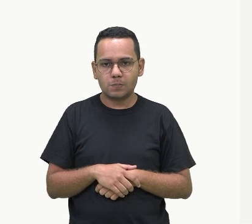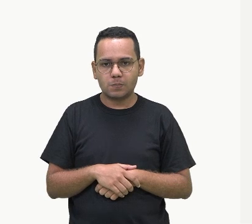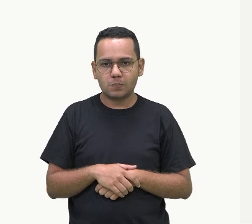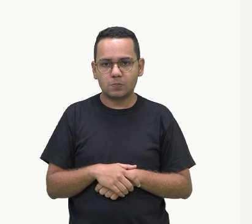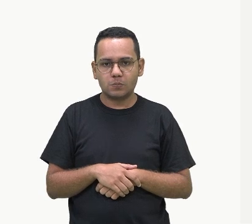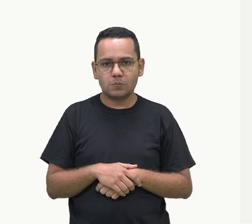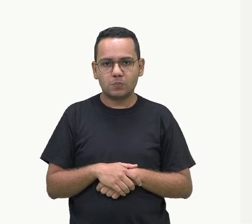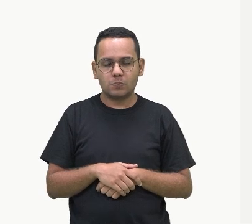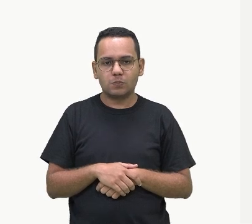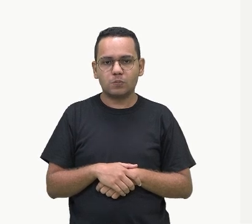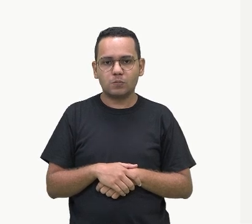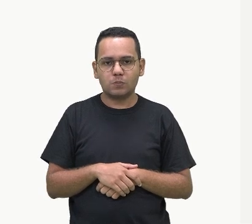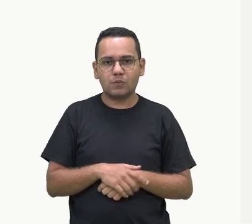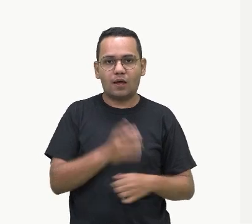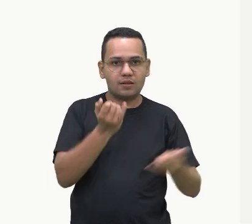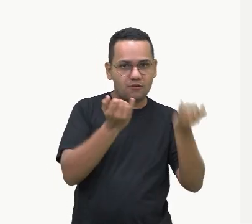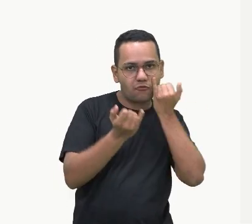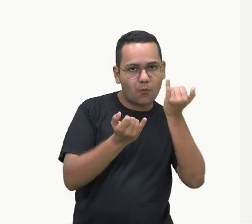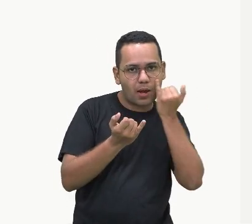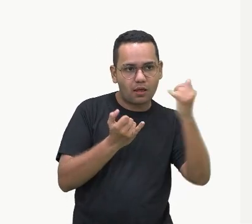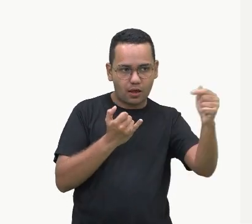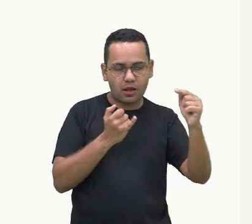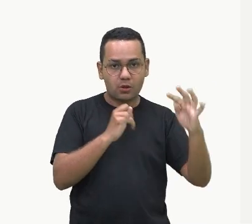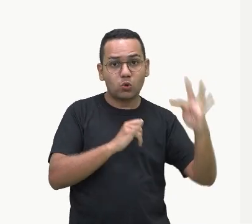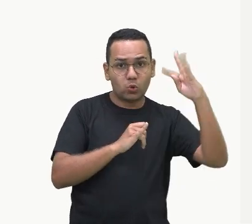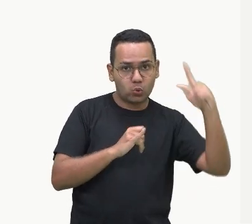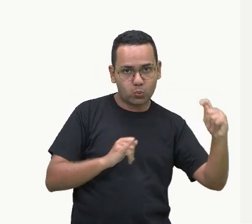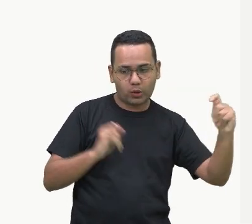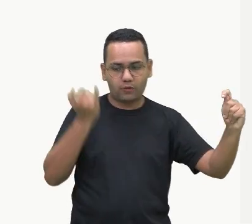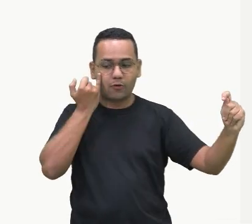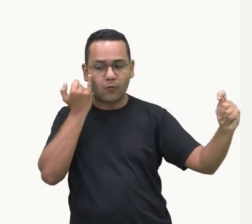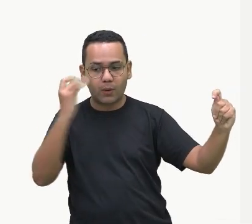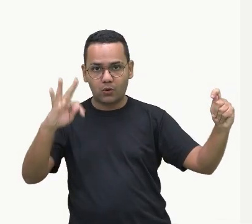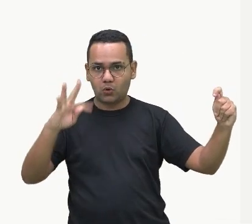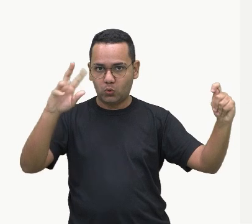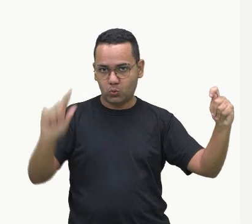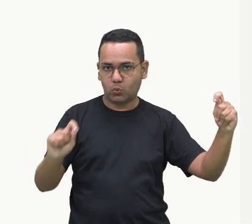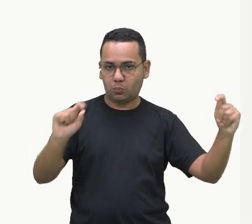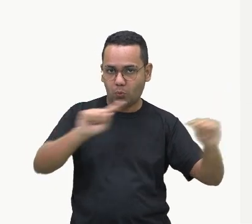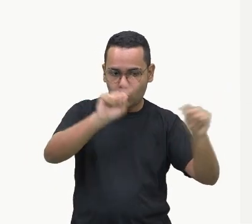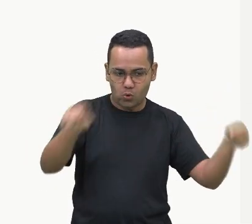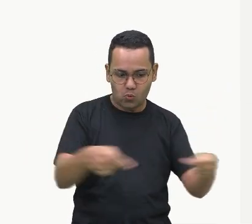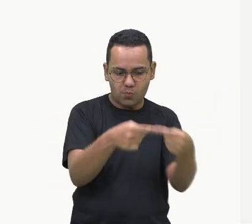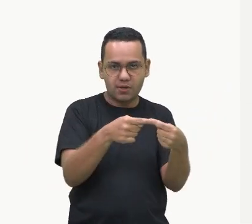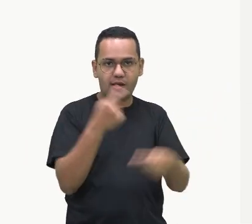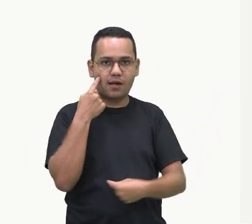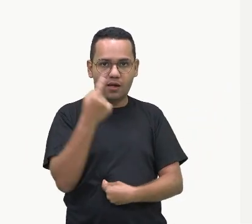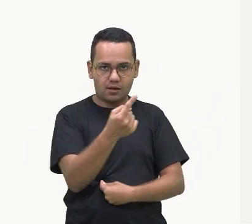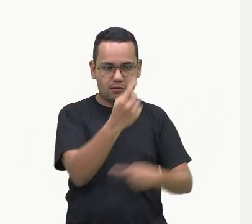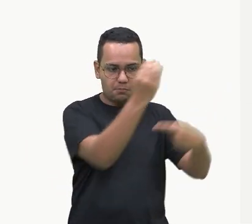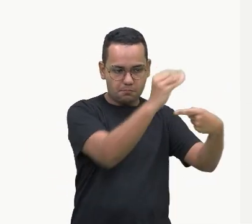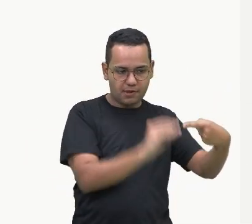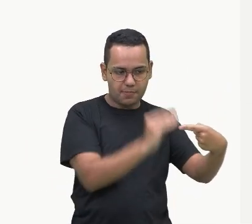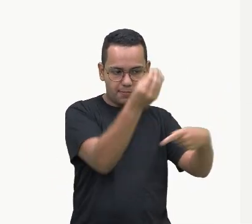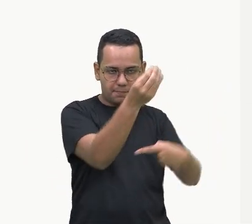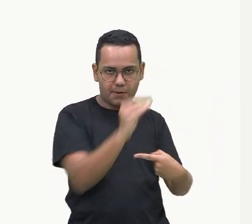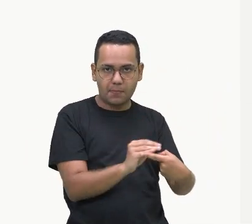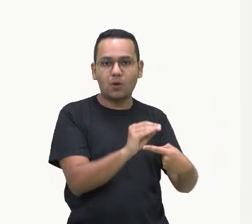estar para tudo. Ok? É uma das proporções que a gente também pode utilizar. A